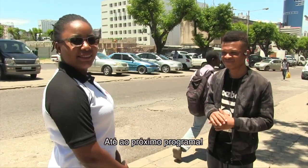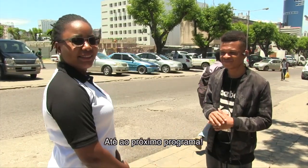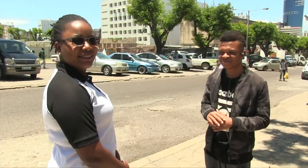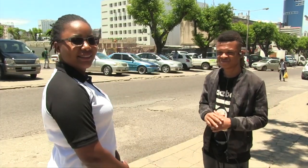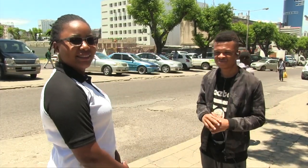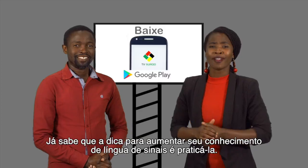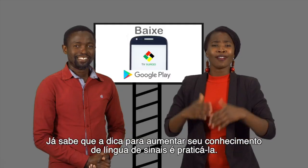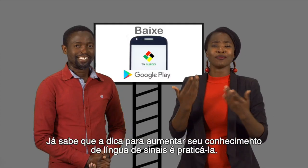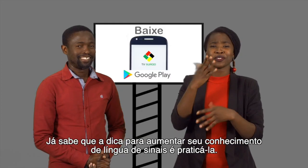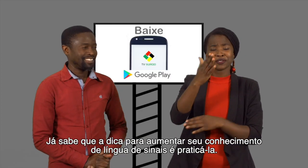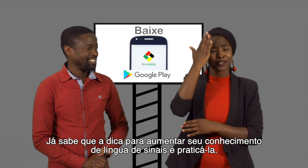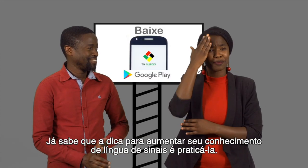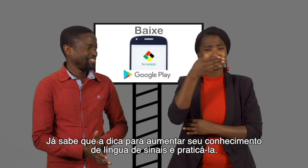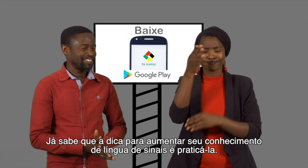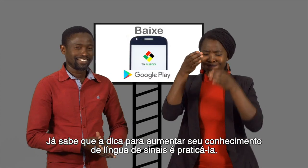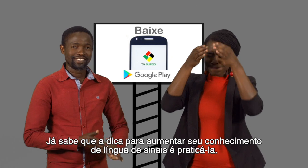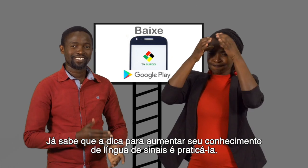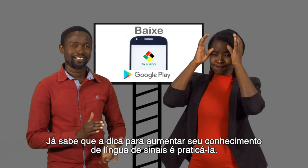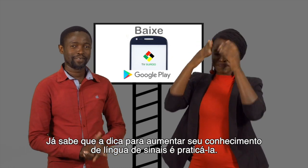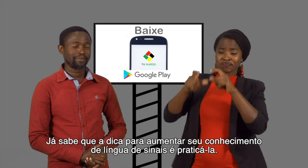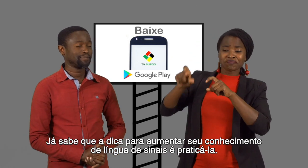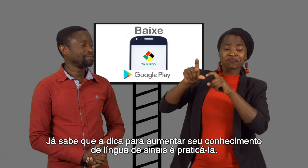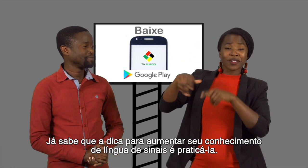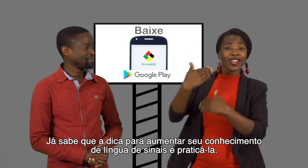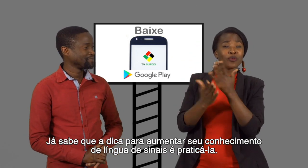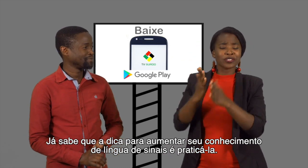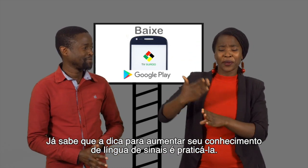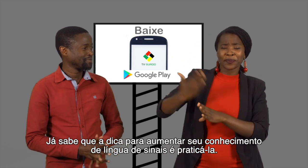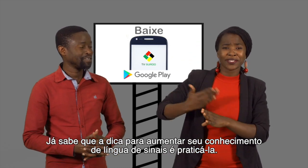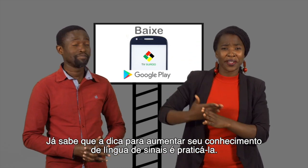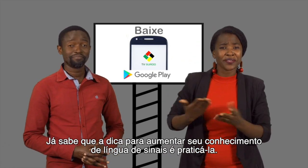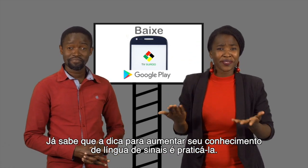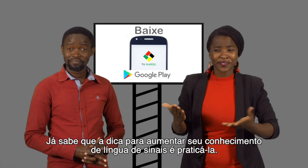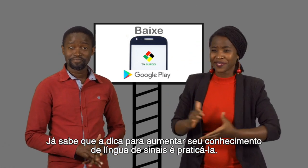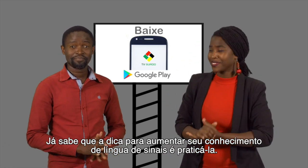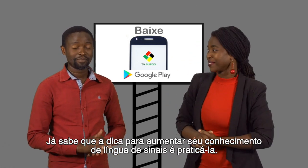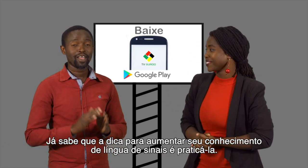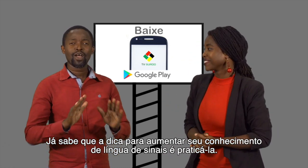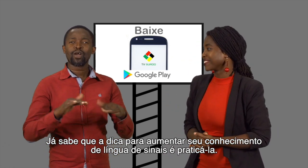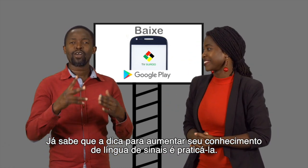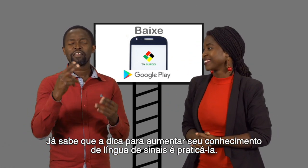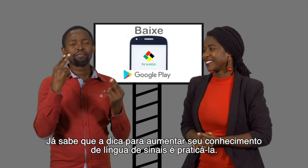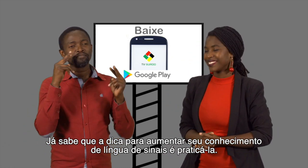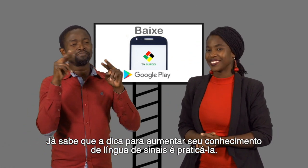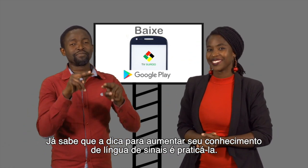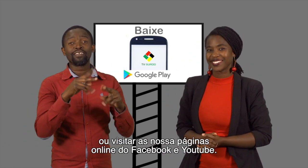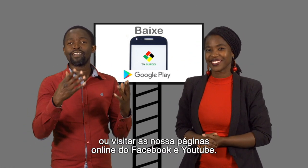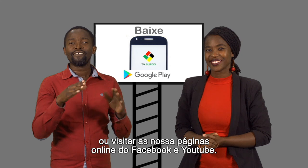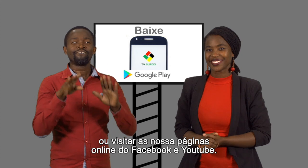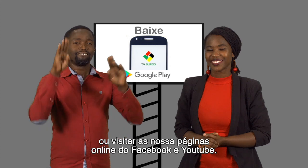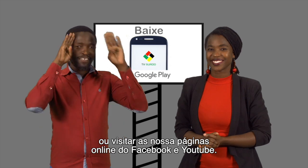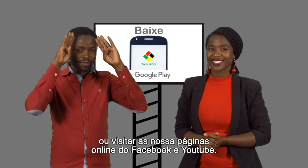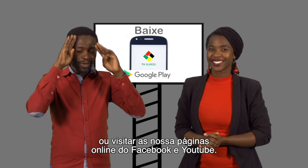próximo programa! Já sabe que a dica para aumentar seu conhecimento de Língua de Sinais é praticá-la.